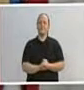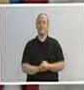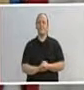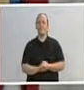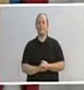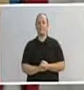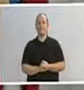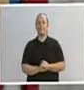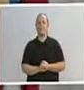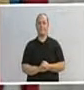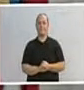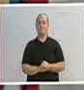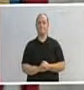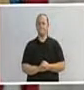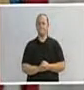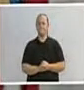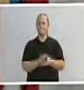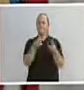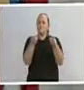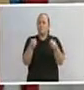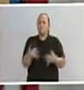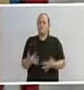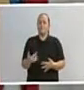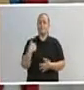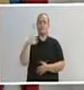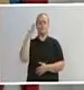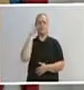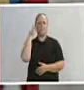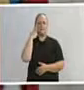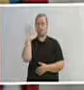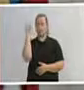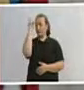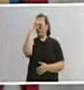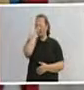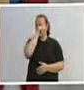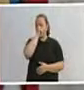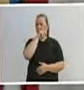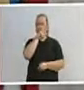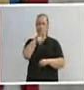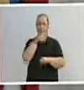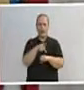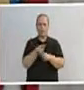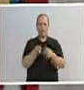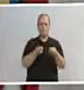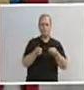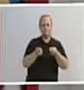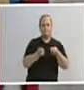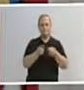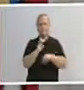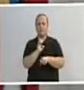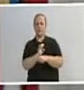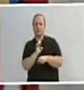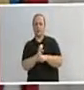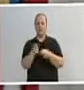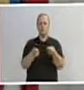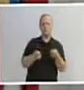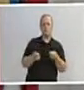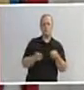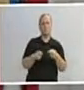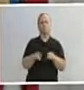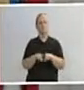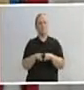a gente sabe o quão é difícil administrar um país, o quão é difícil administrar um estado, o quão é difícil administrar um